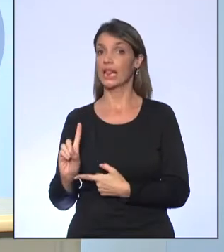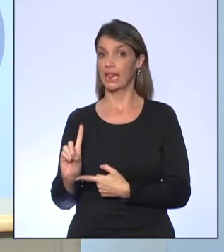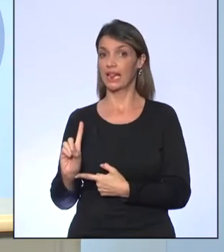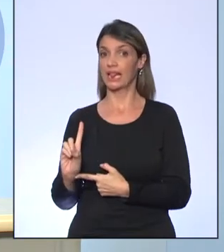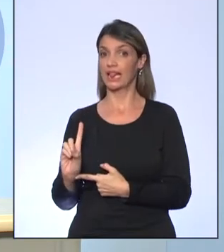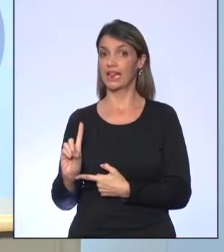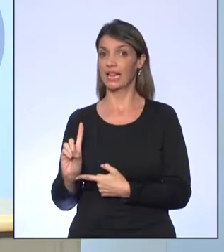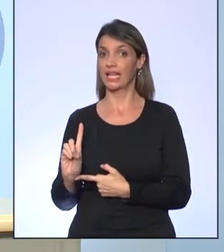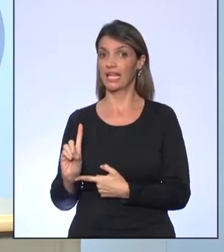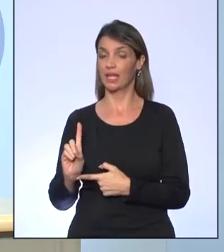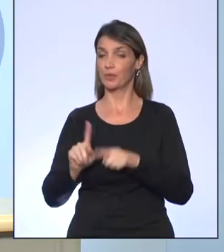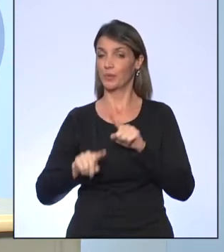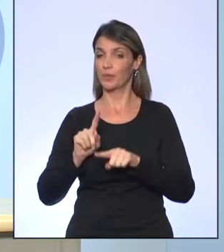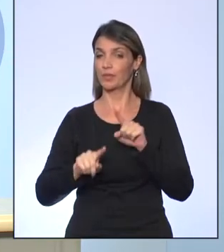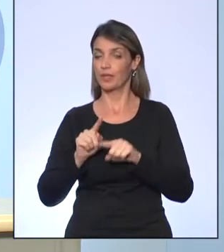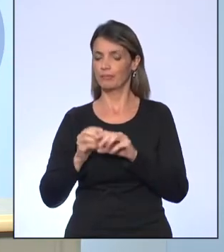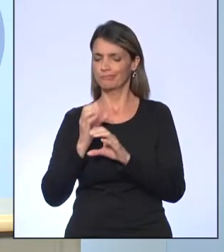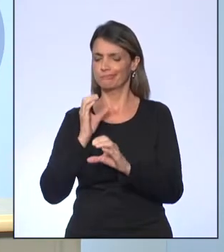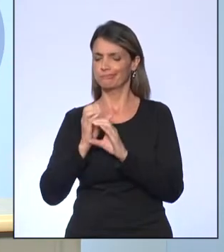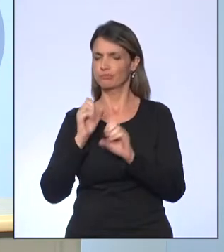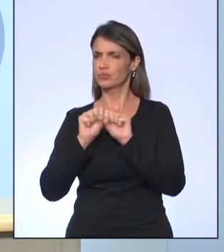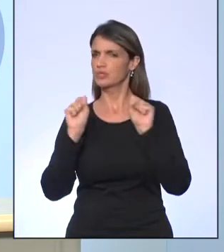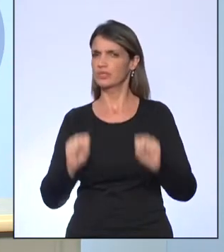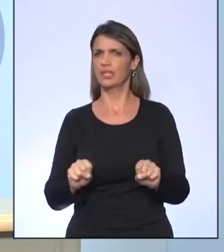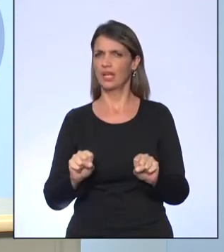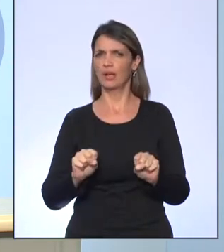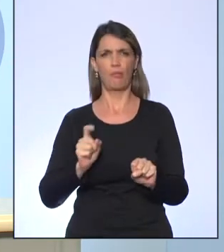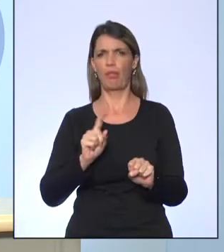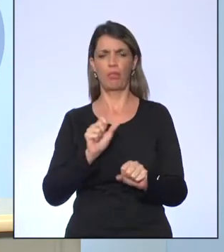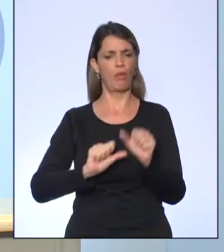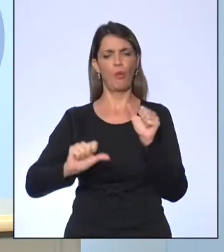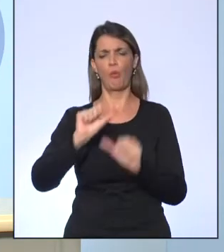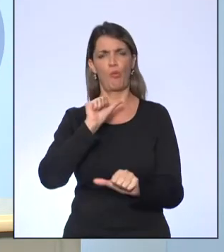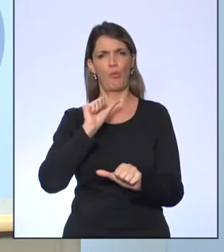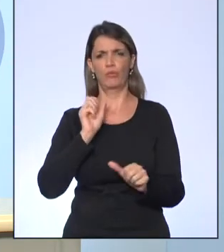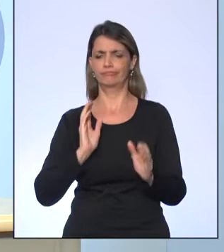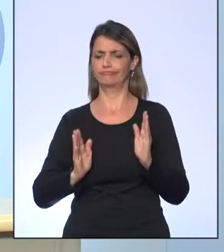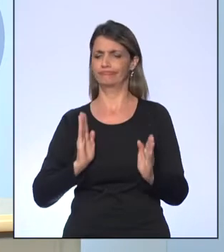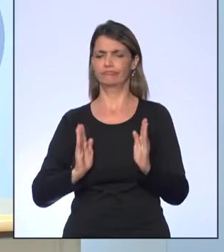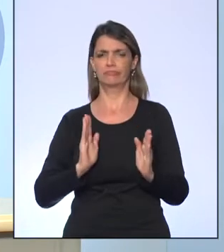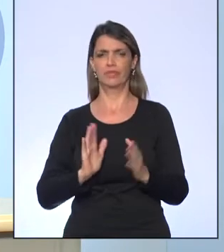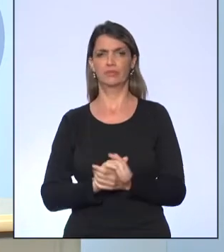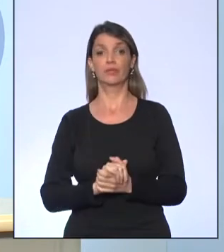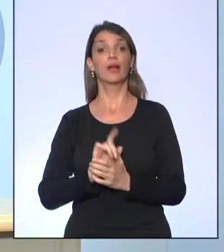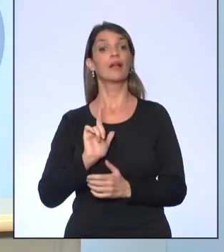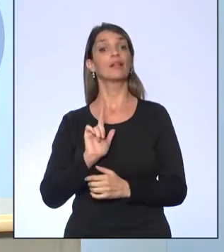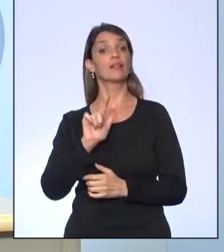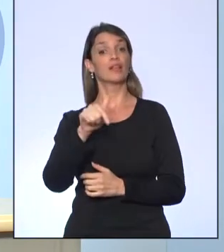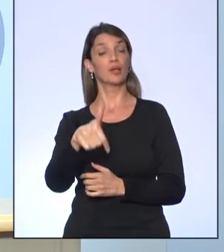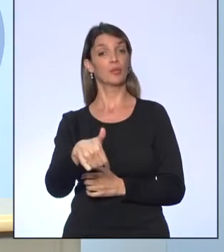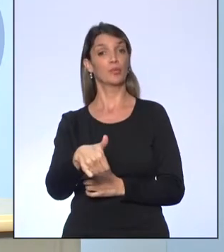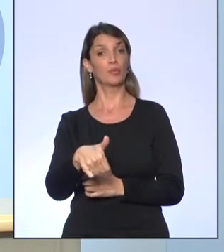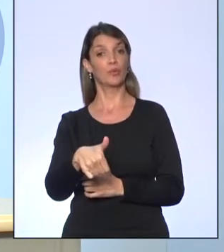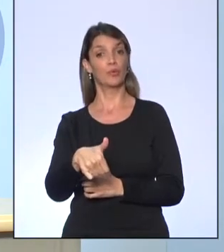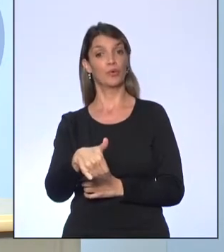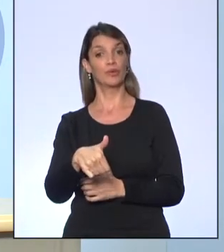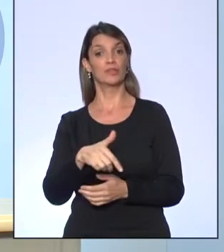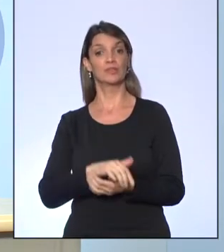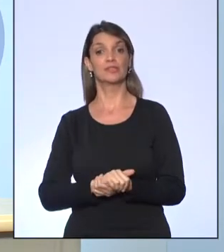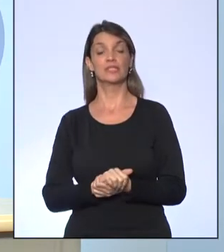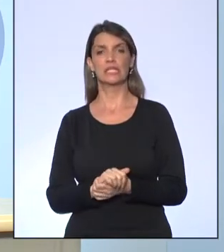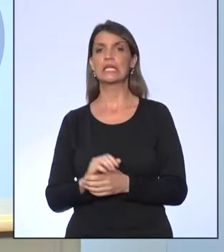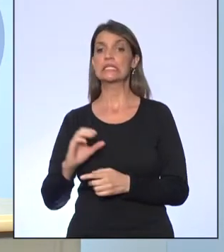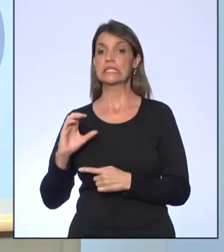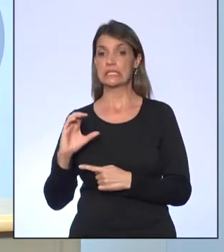que as propriedades macroscópicas do sistema não variam com o tempo, né? Aí depois, na hora de frequência, né? A